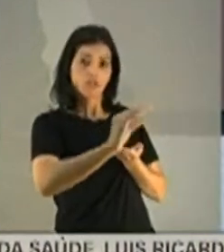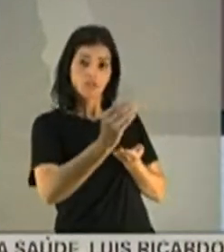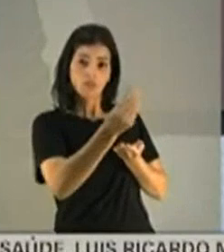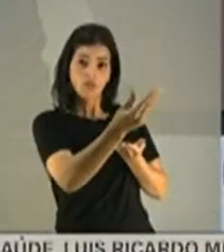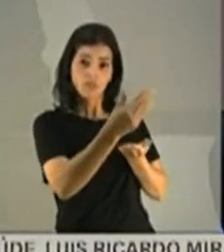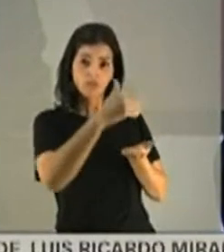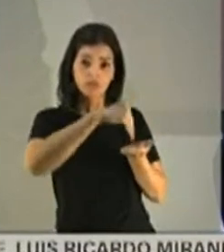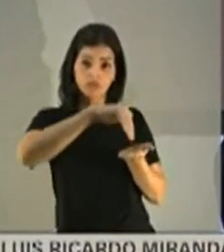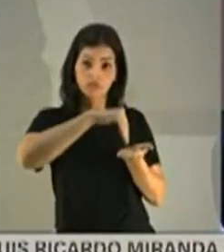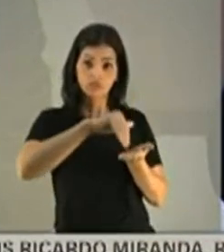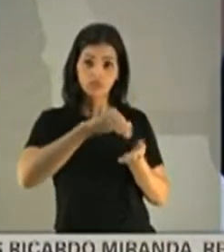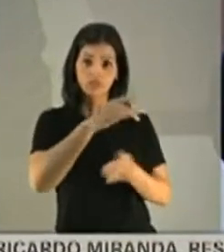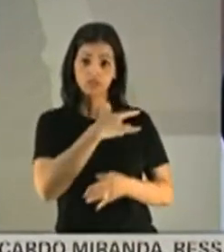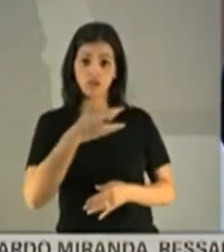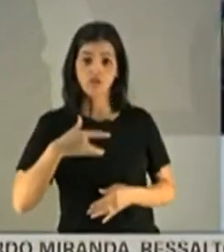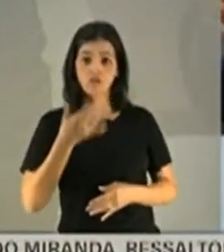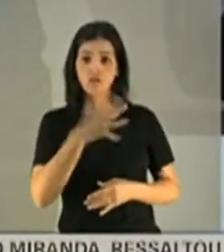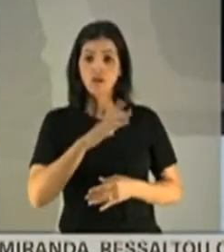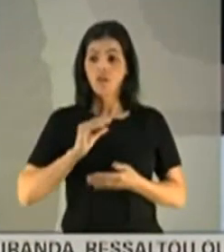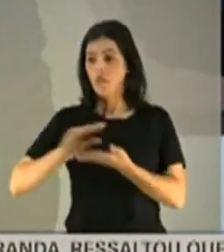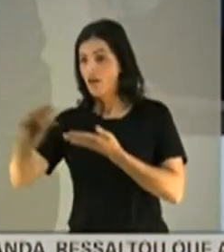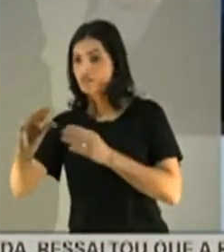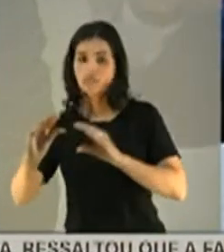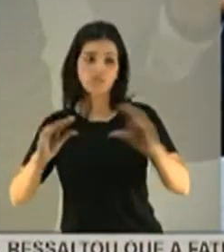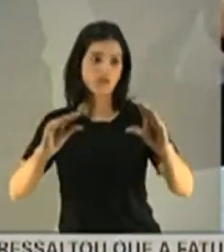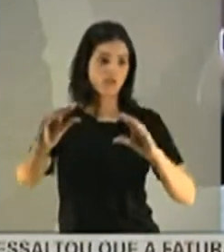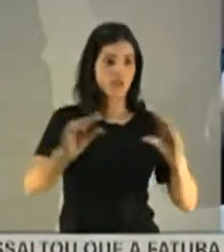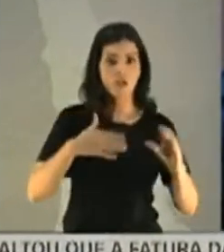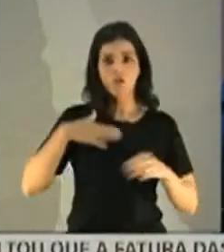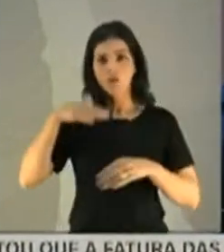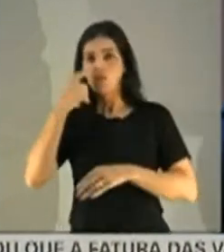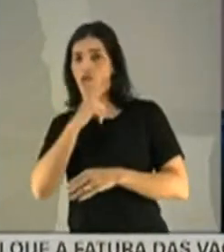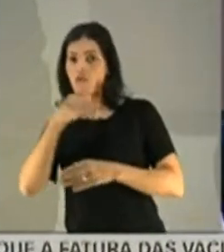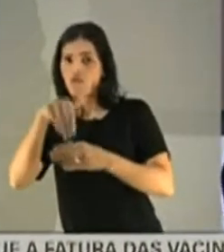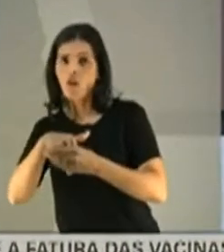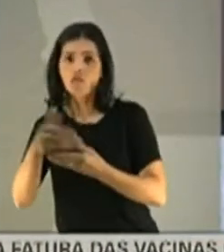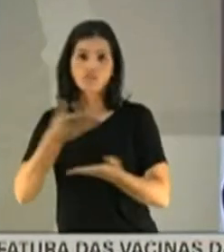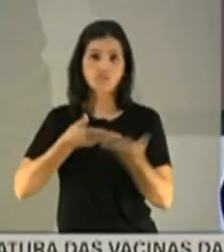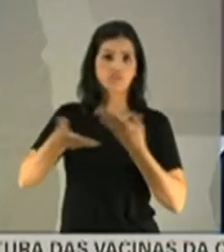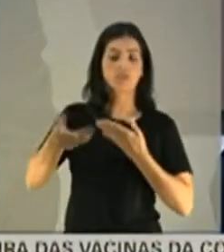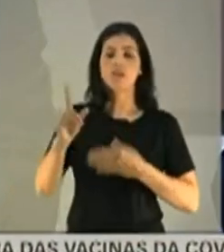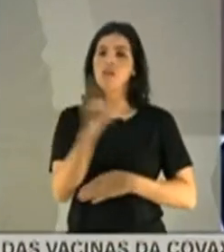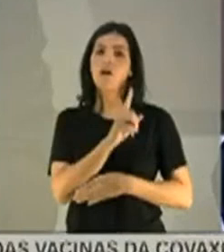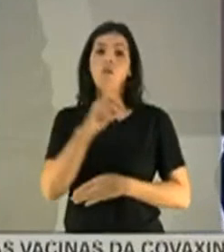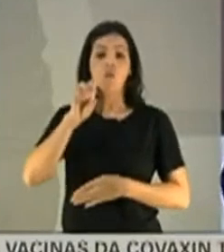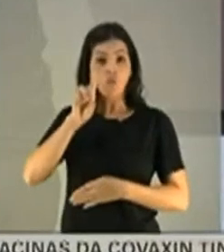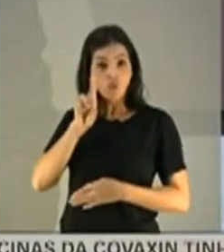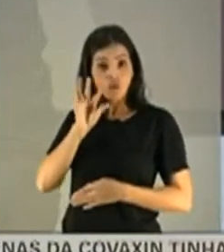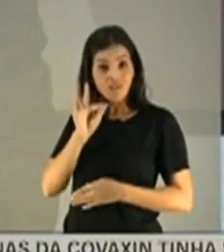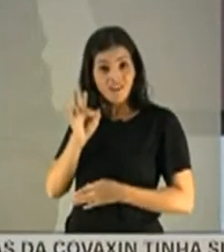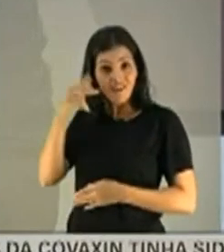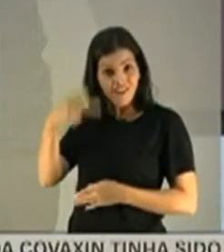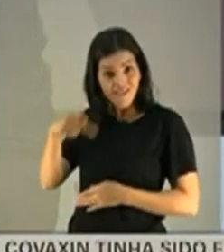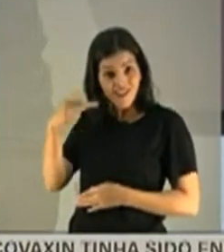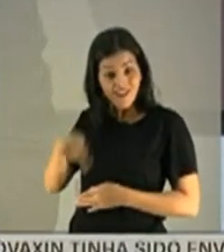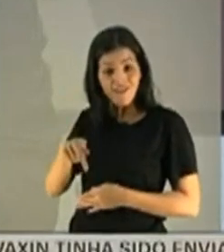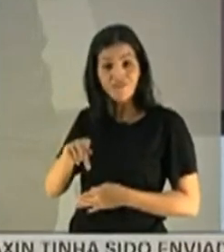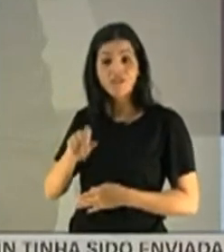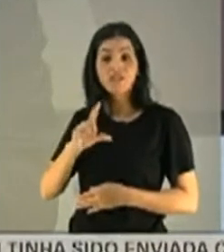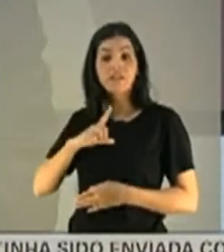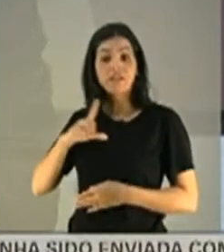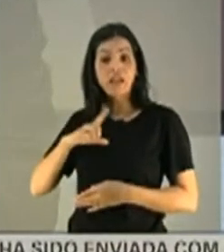Saúde. Você não tem como destinar, eu quero para isso, porque aqui eu ganho voto, eu deixo de ganhar. O DF, em especial, talvez por isso, dos